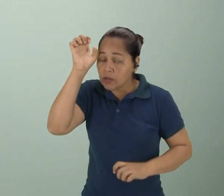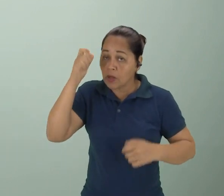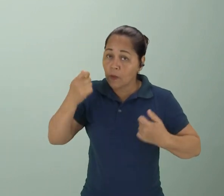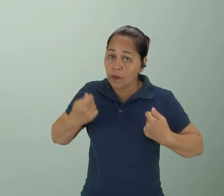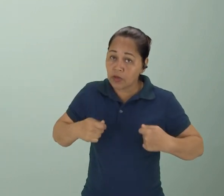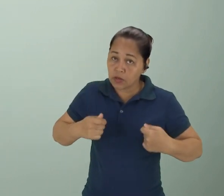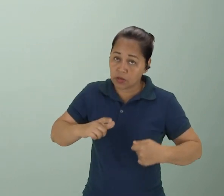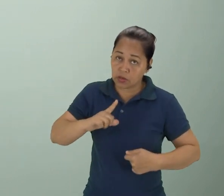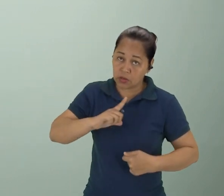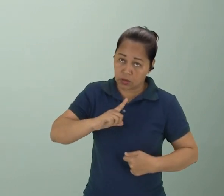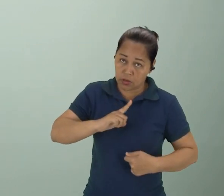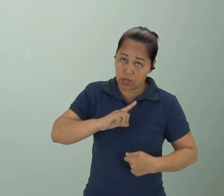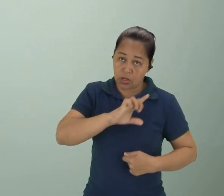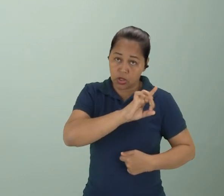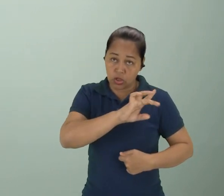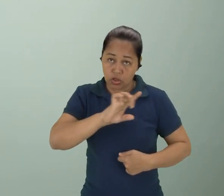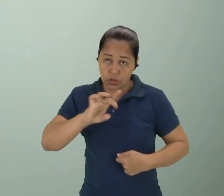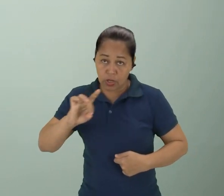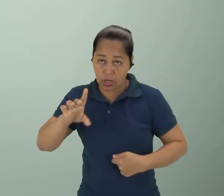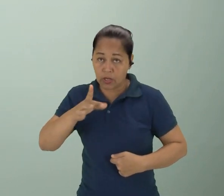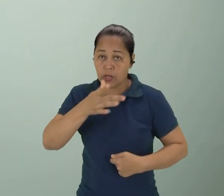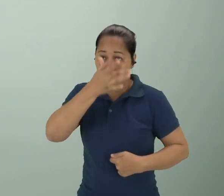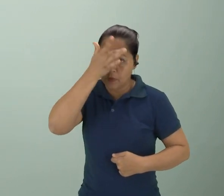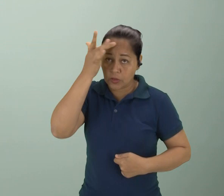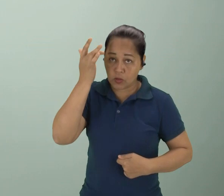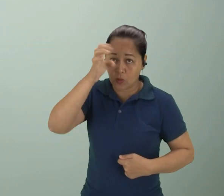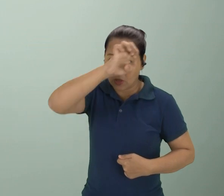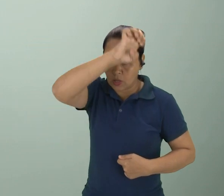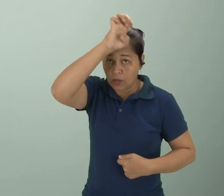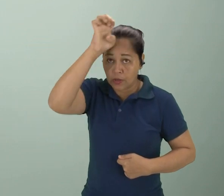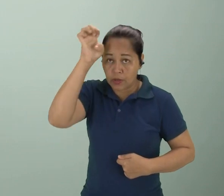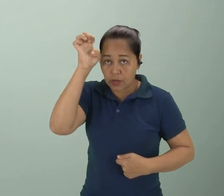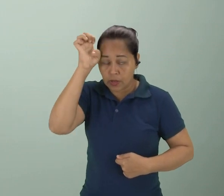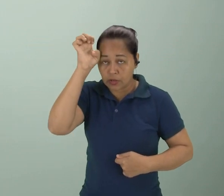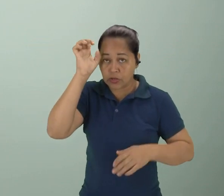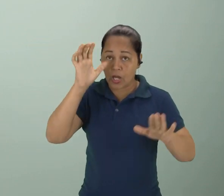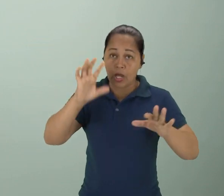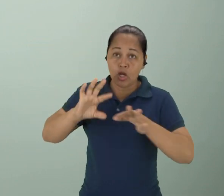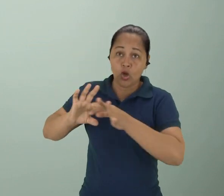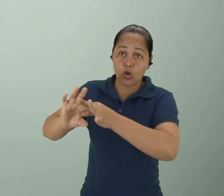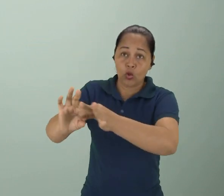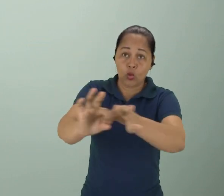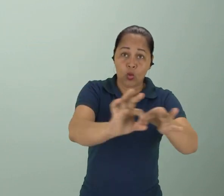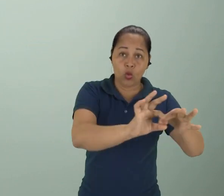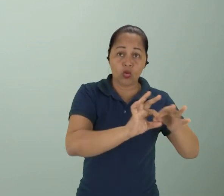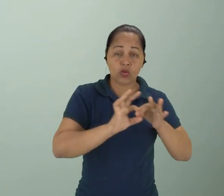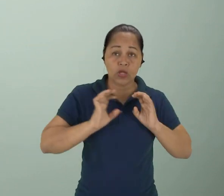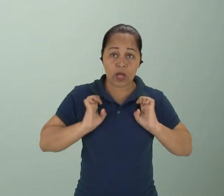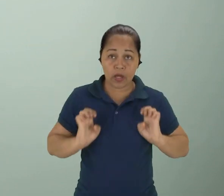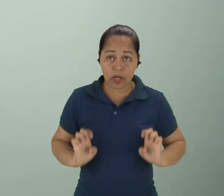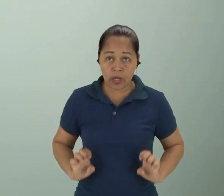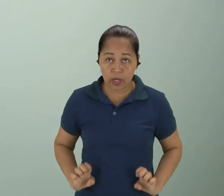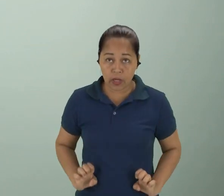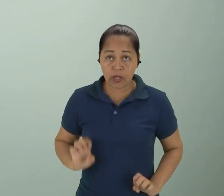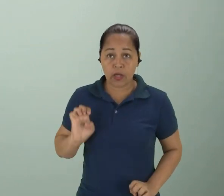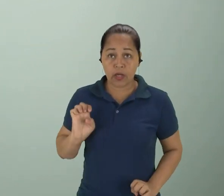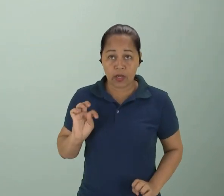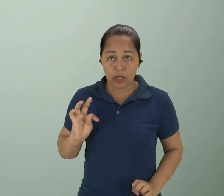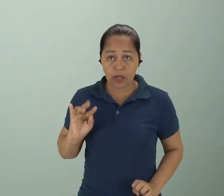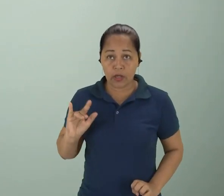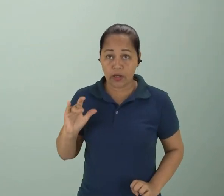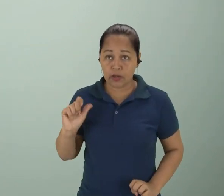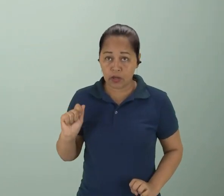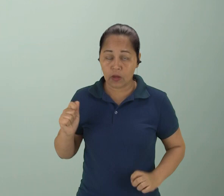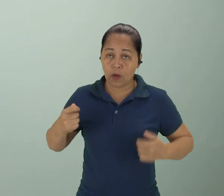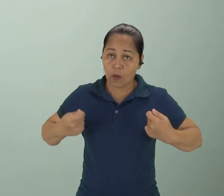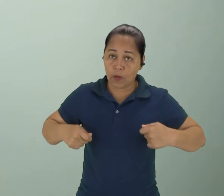manter a o consenso há as regras que foram estabelecidas pela sociedade a justiça que fará esse papel